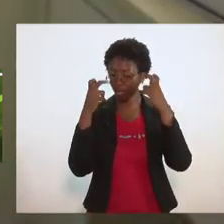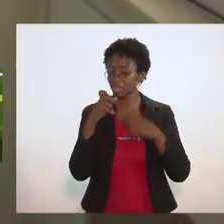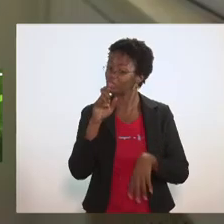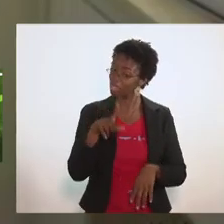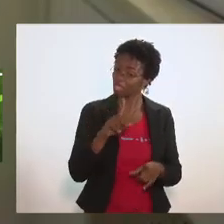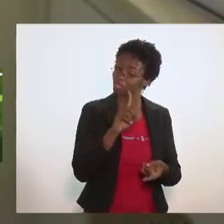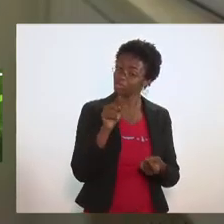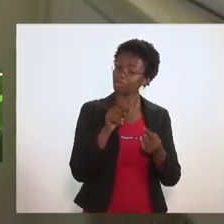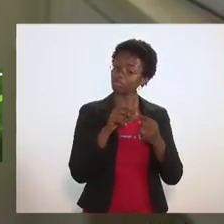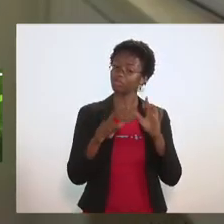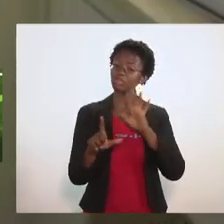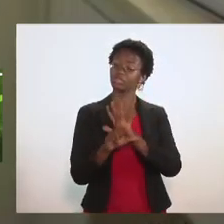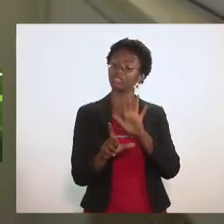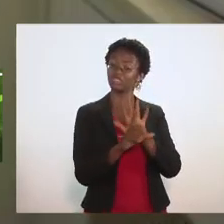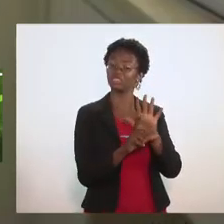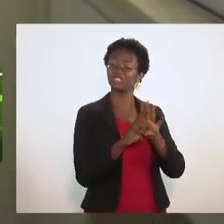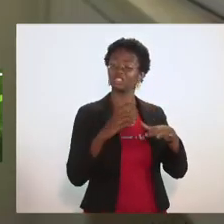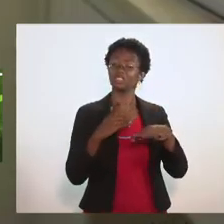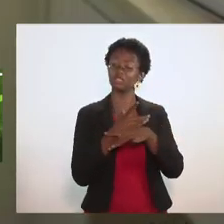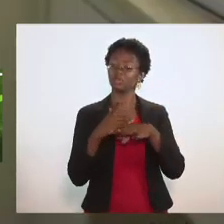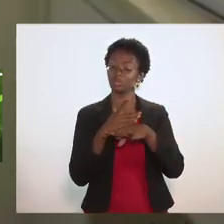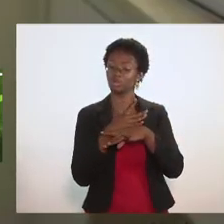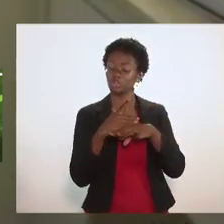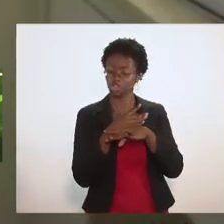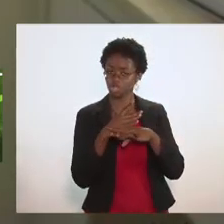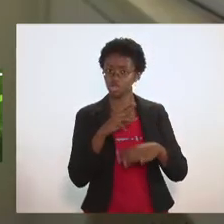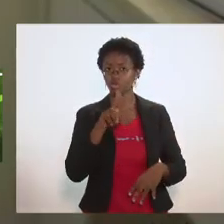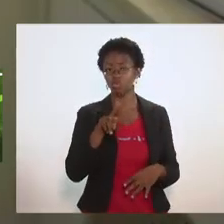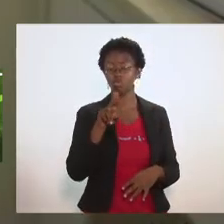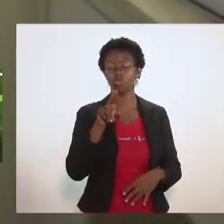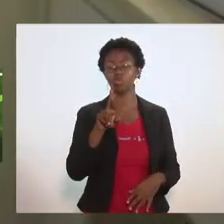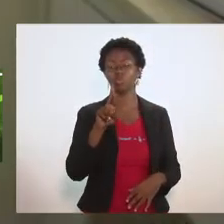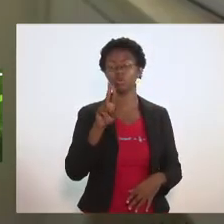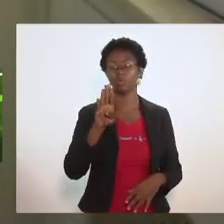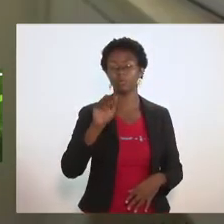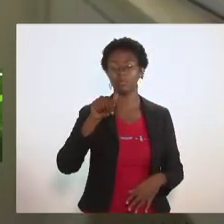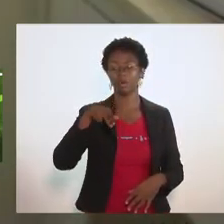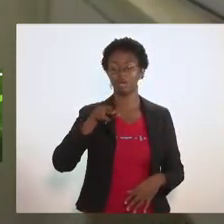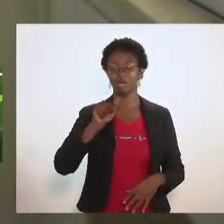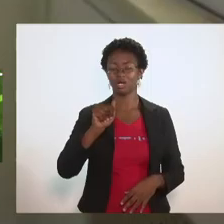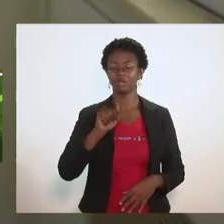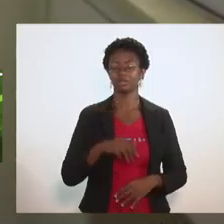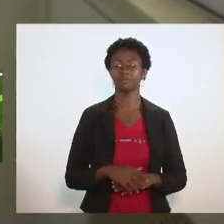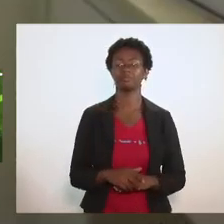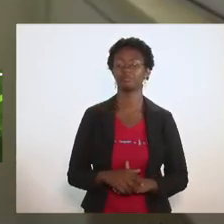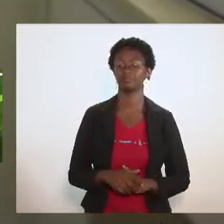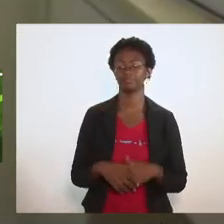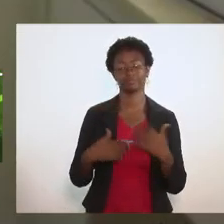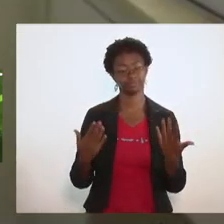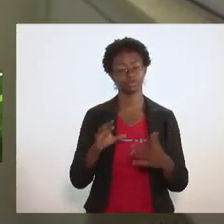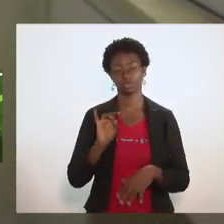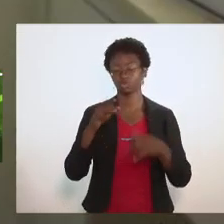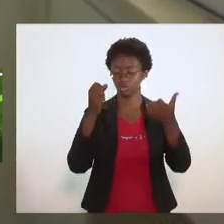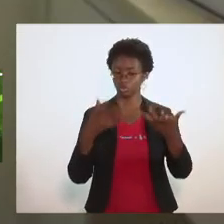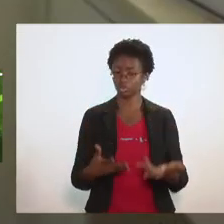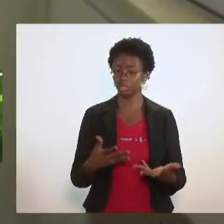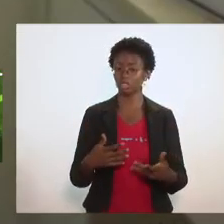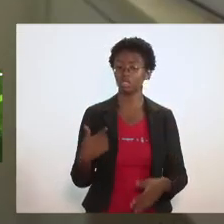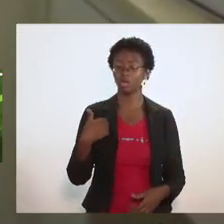os municípios também podem. Tratamento acústico é meio ambiente ou é legislação urbanística? No